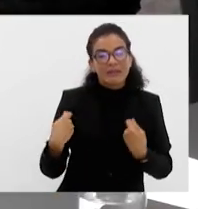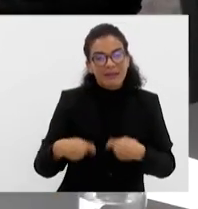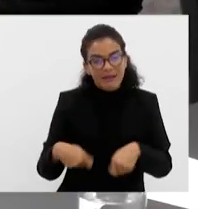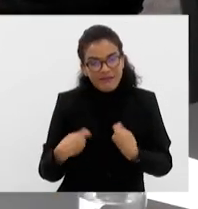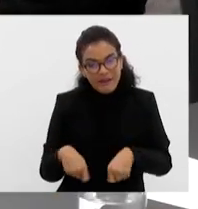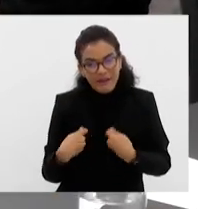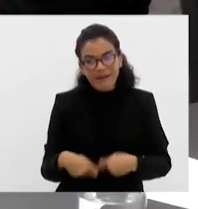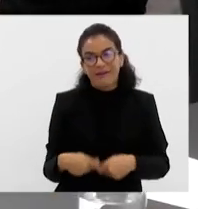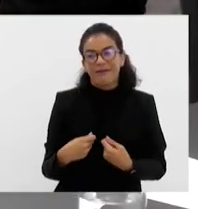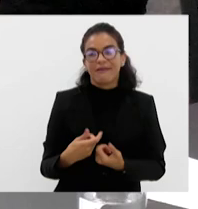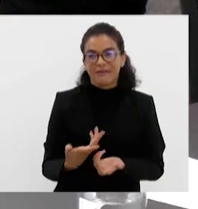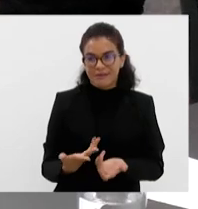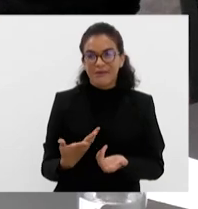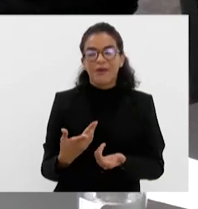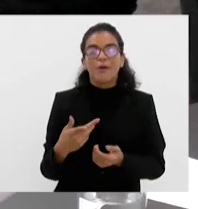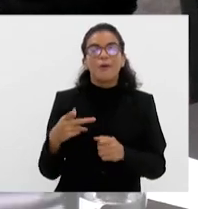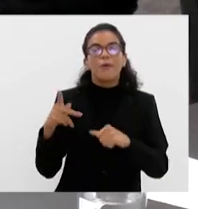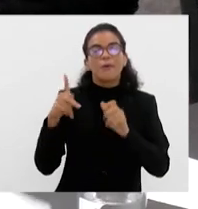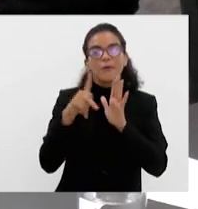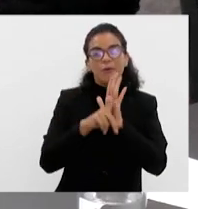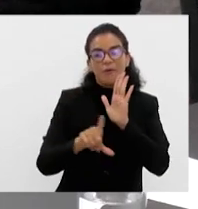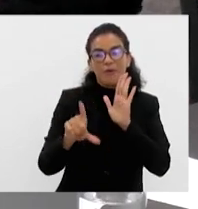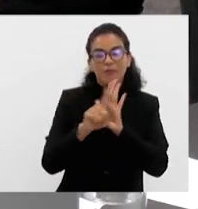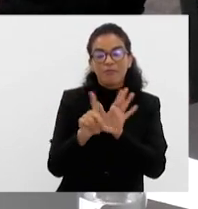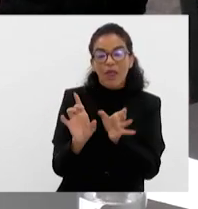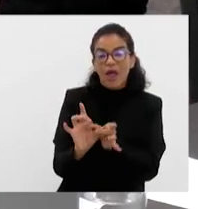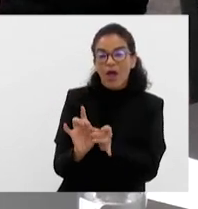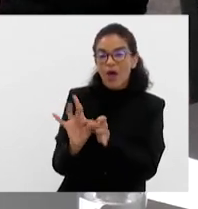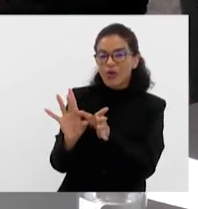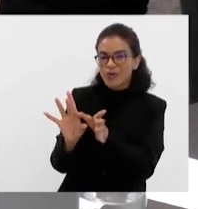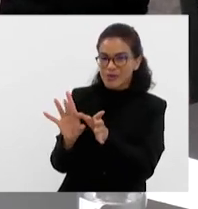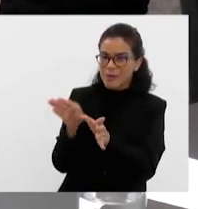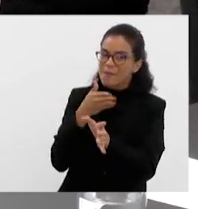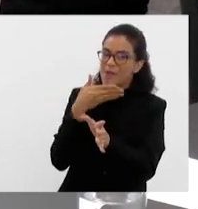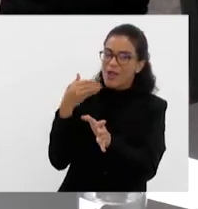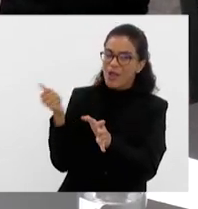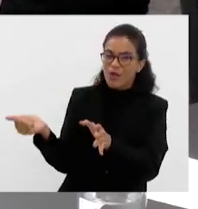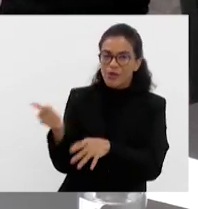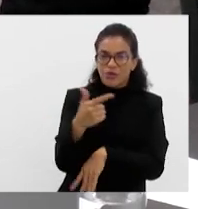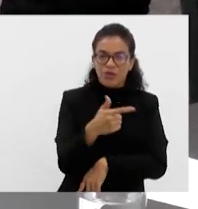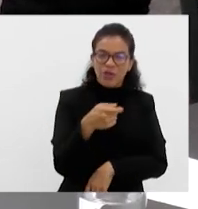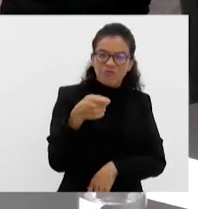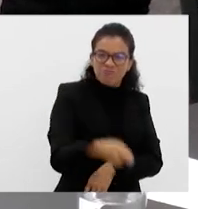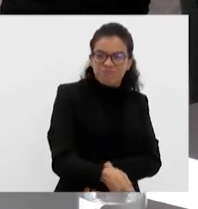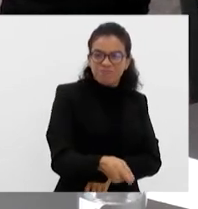ratificando a ideia de ser um projeto autorizativo e não coercitivo.